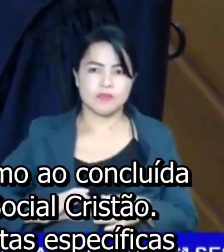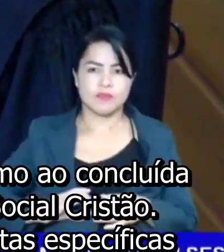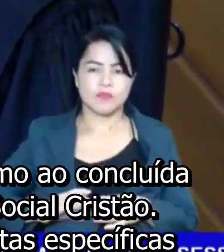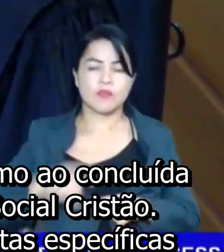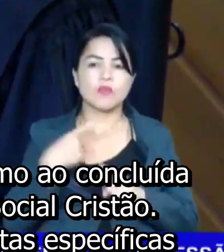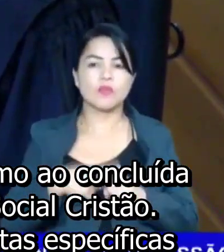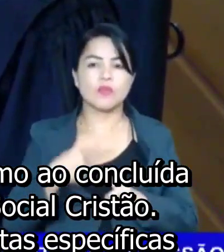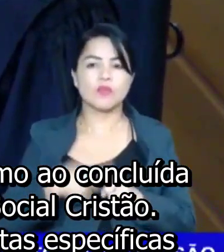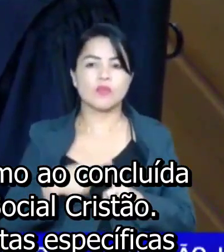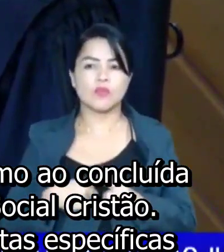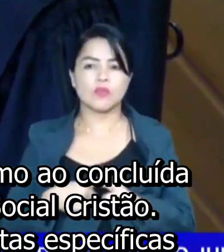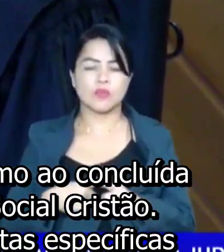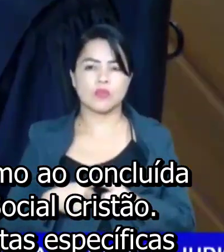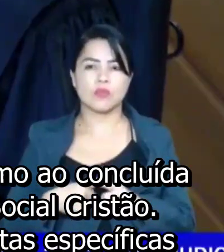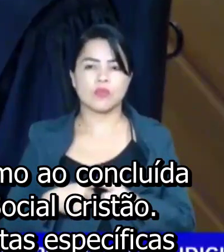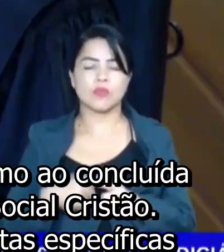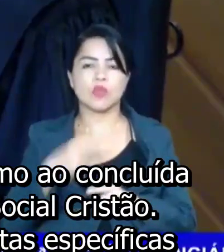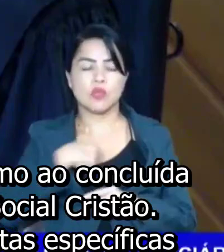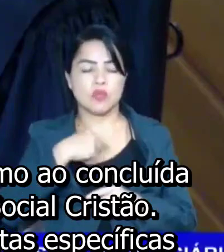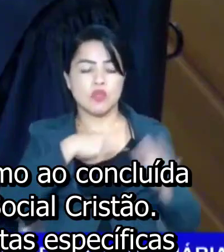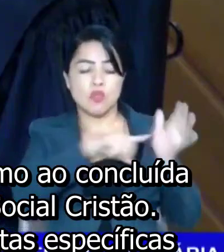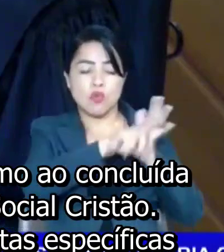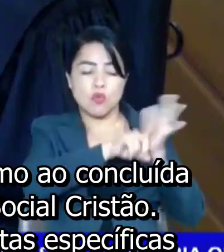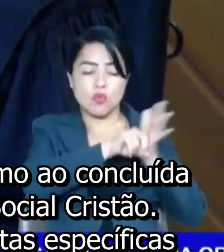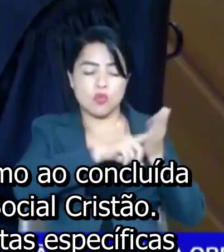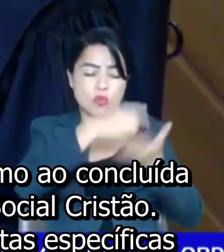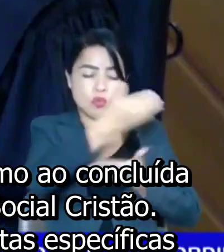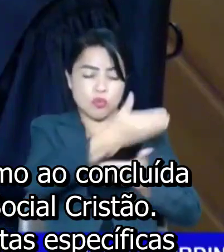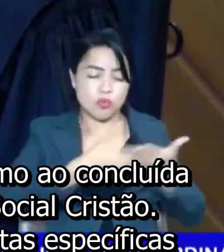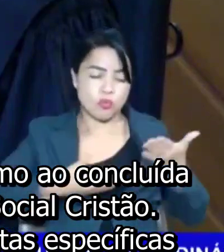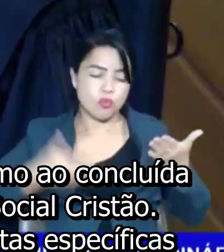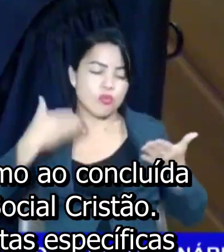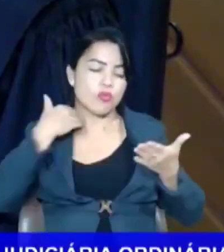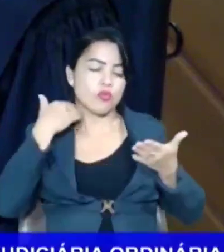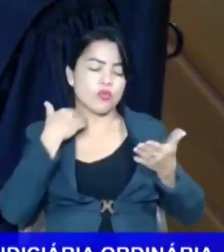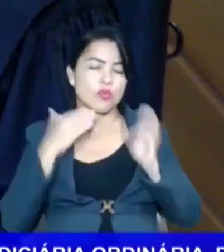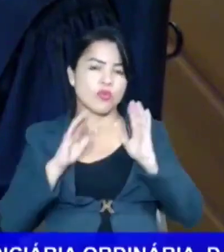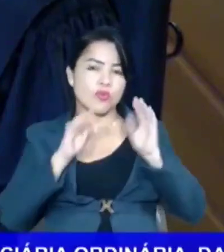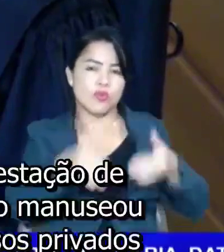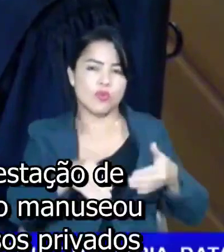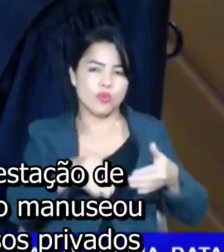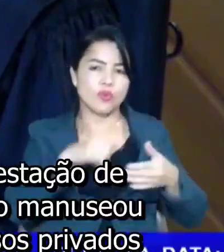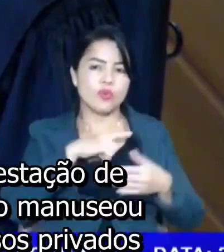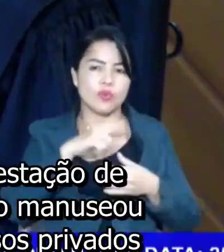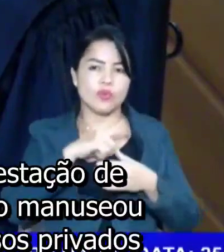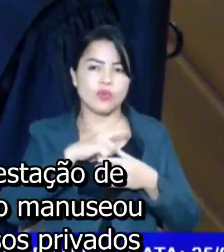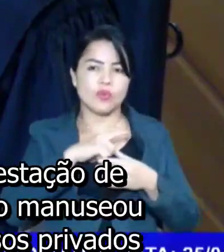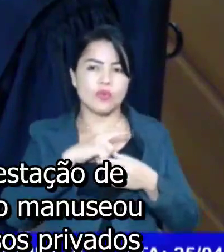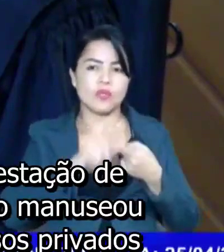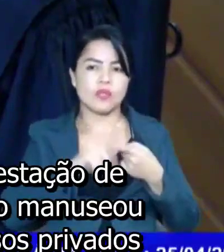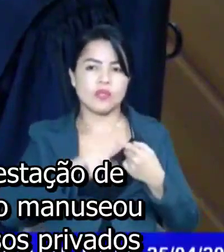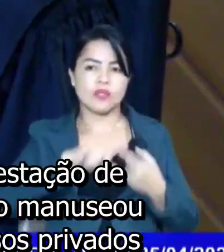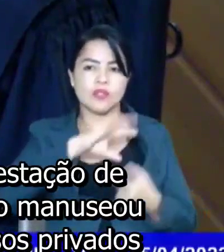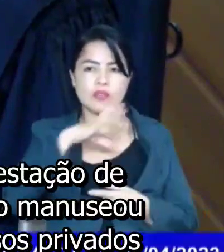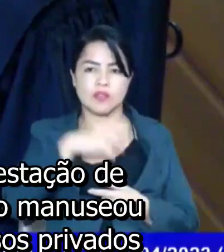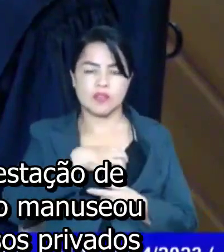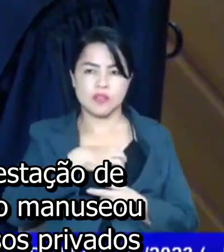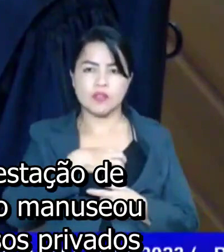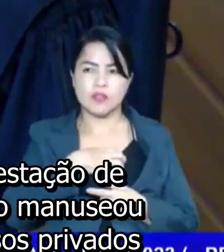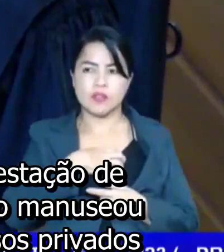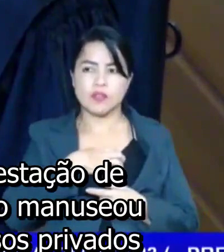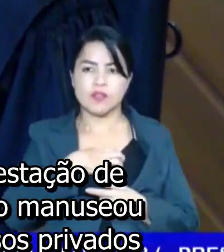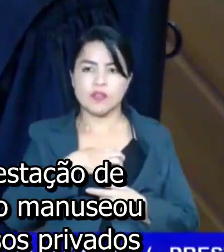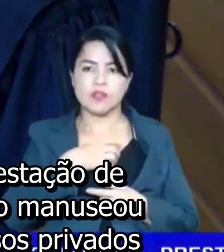Isto porque, em consulta aos extratos eletrônicos das contas específicas, bem como ao módulo de fundos